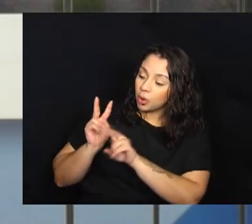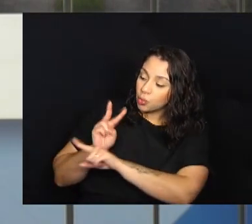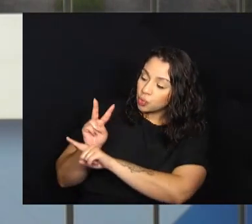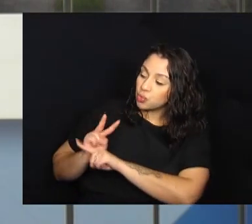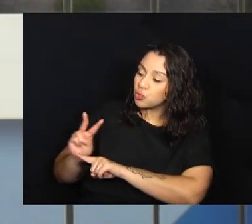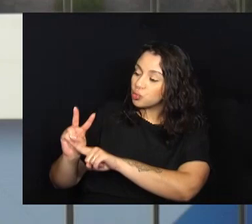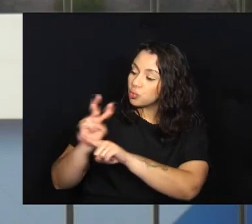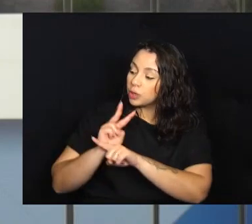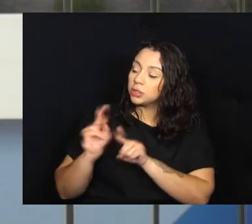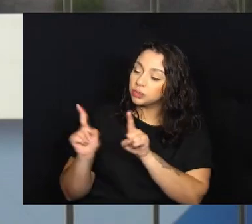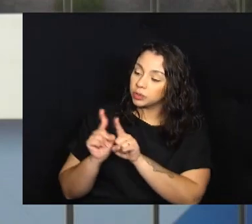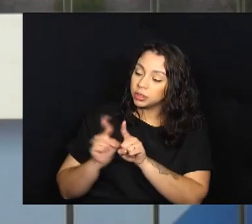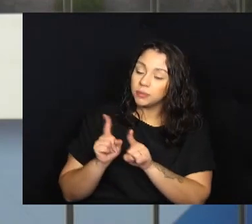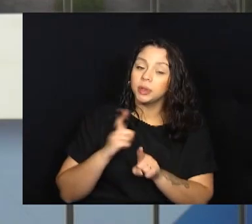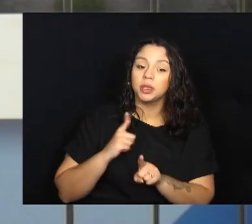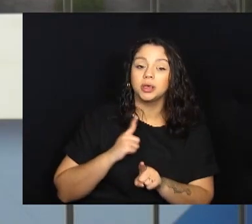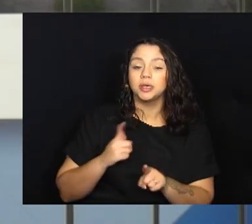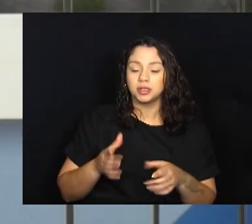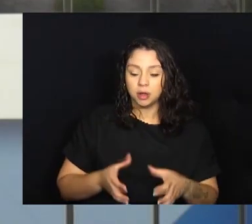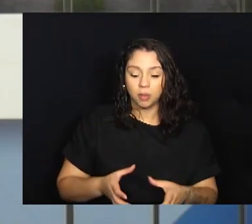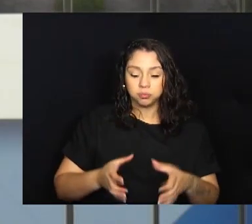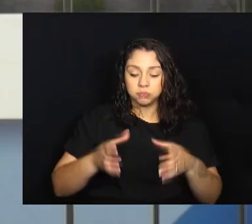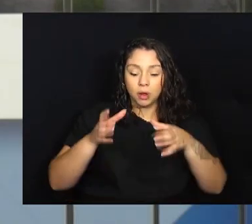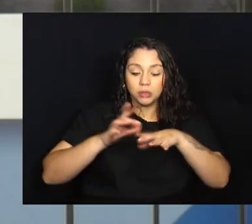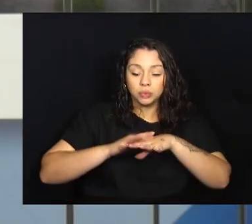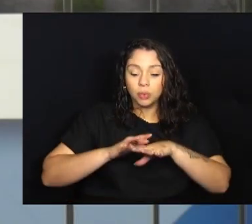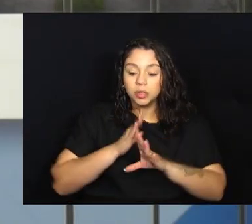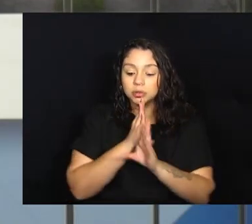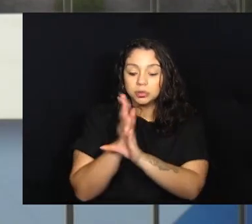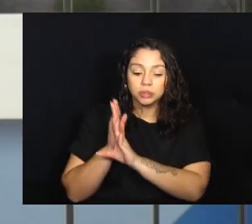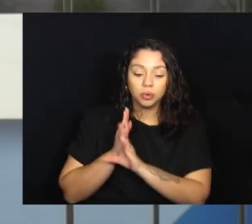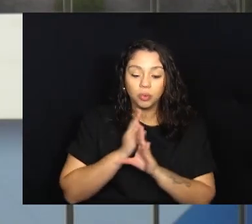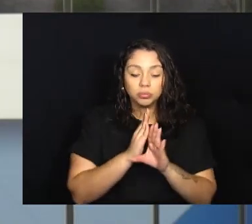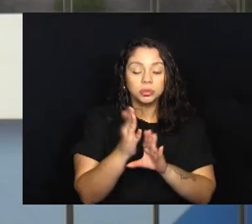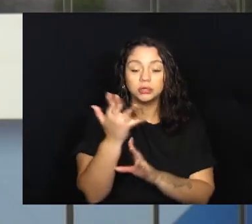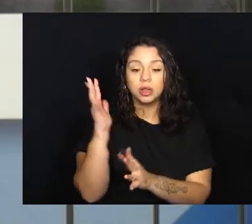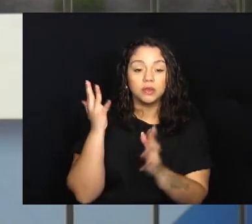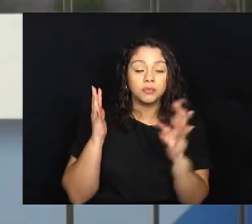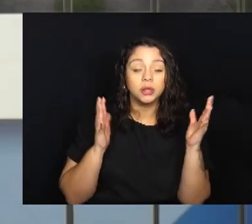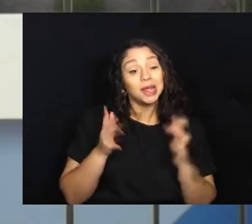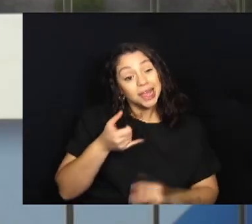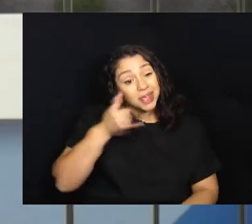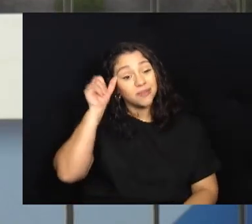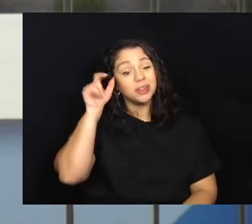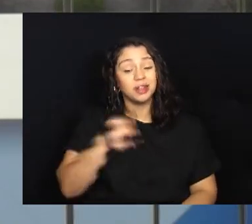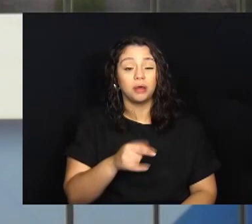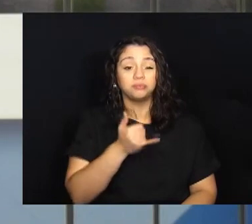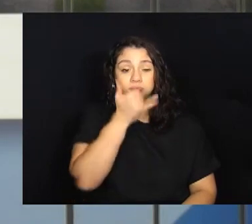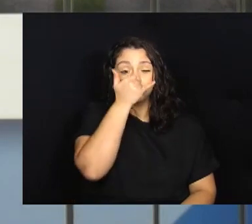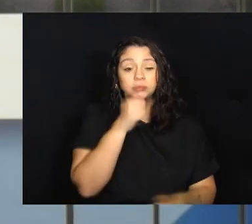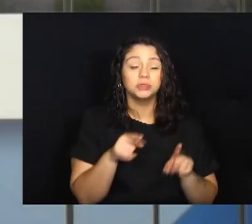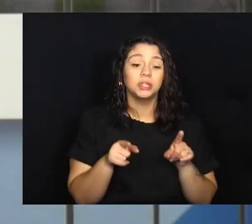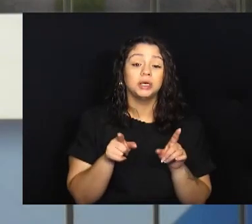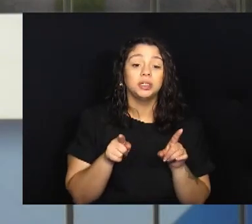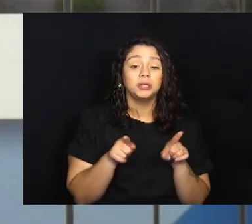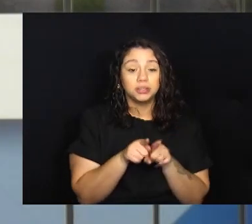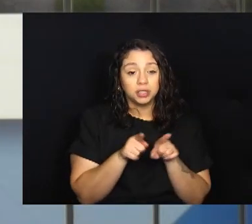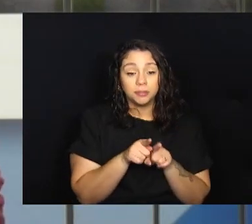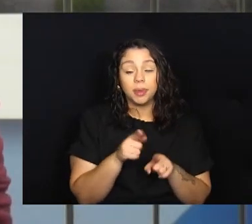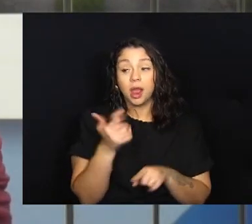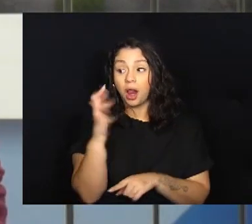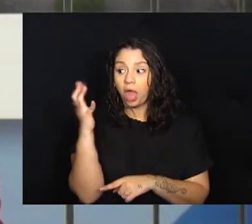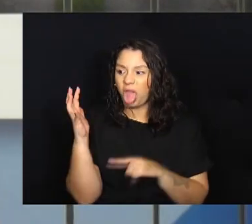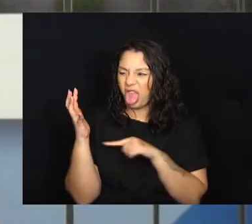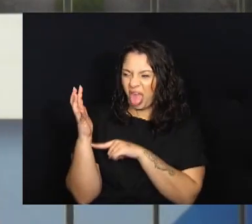manejo fitossanitário, enfim, todo o manejo adequado das árvores para que a gente evite acidentes sem colocar as árvores